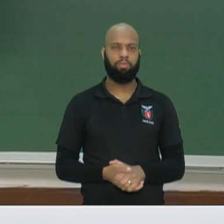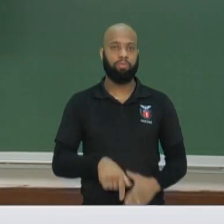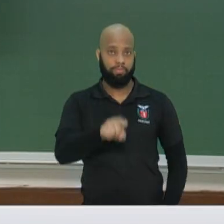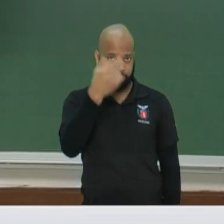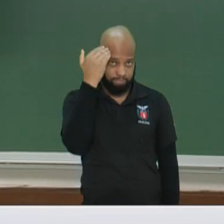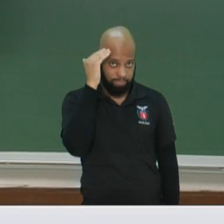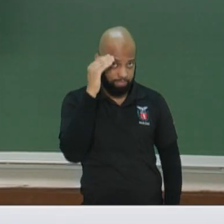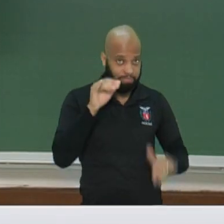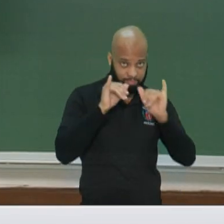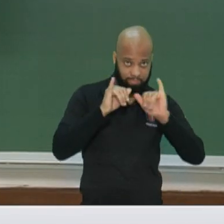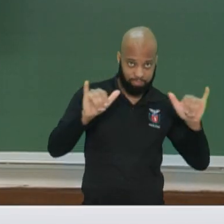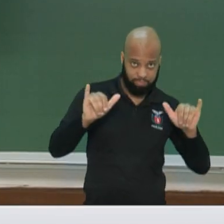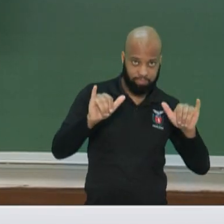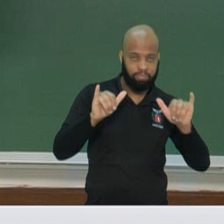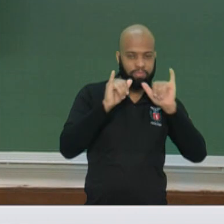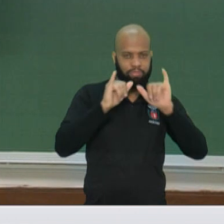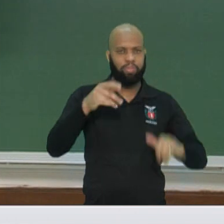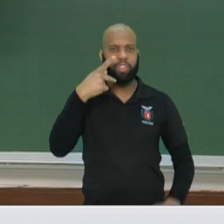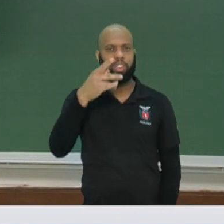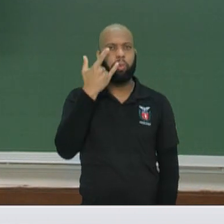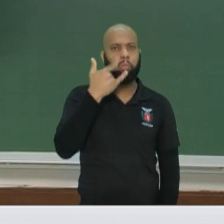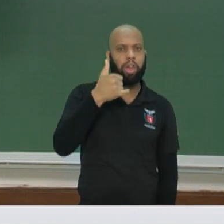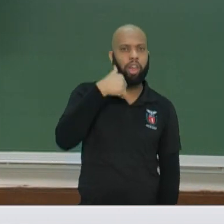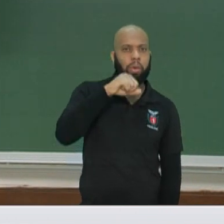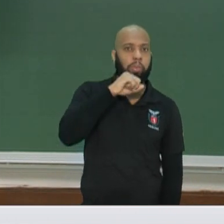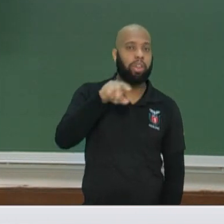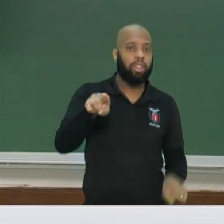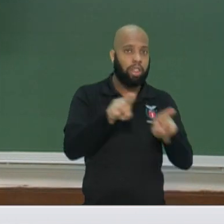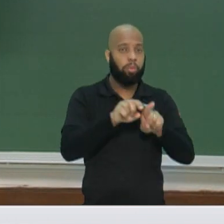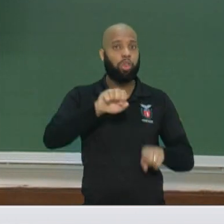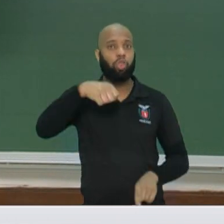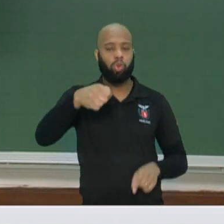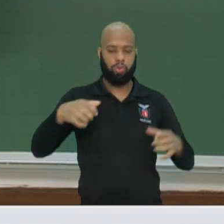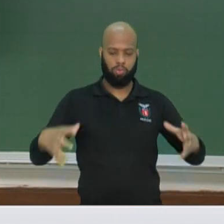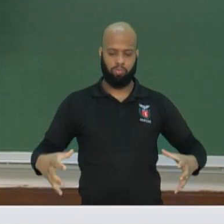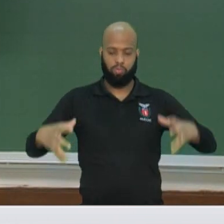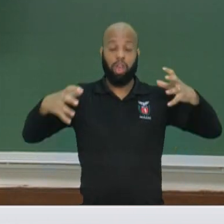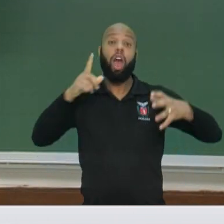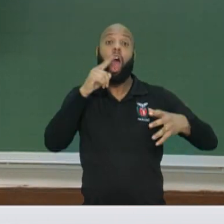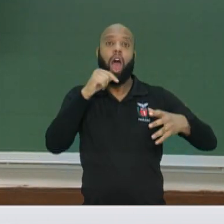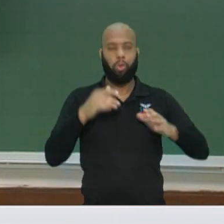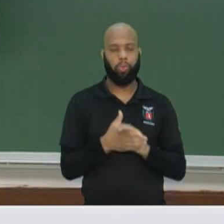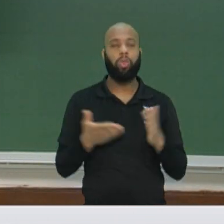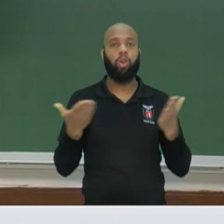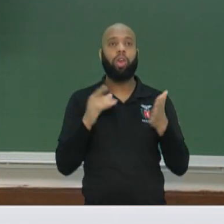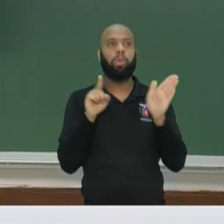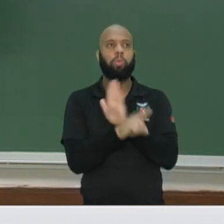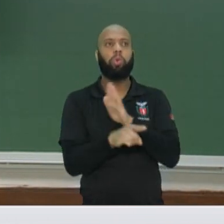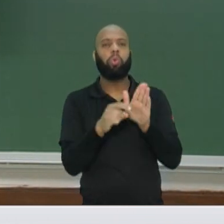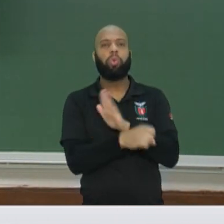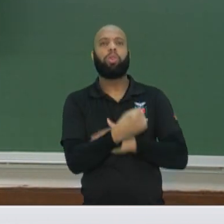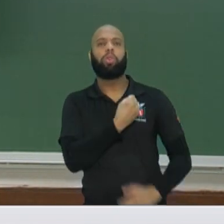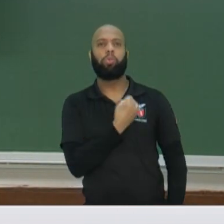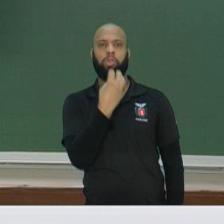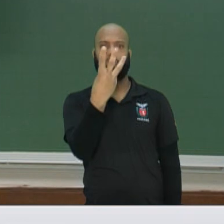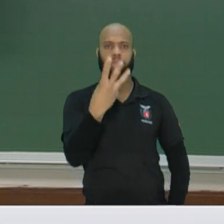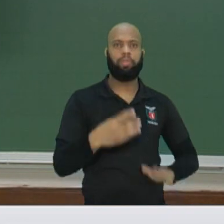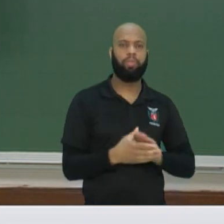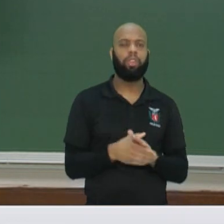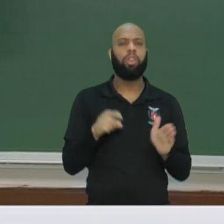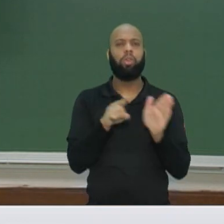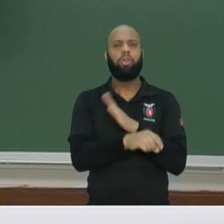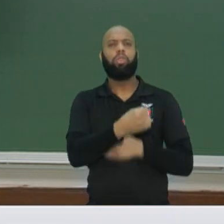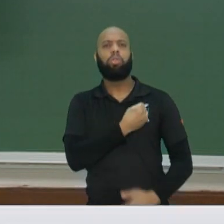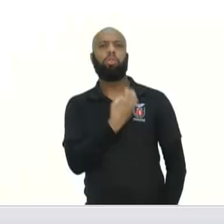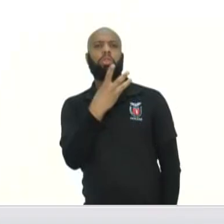Entendeu bem o recado, né? Então avisa o pai e a mãe em casa sobre a caixa d'água. Agora vamos para a questão 3. Questão 3